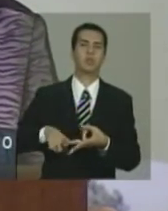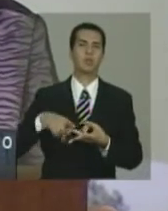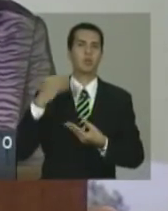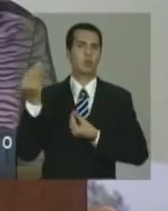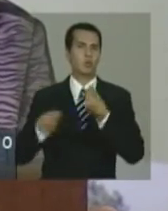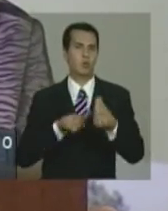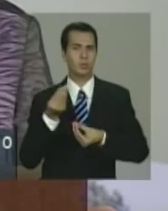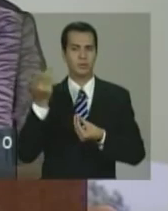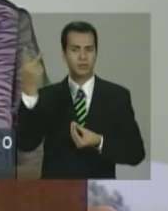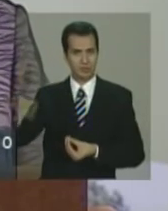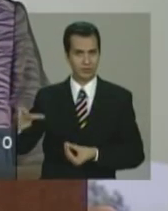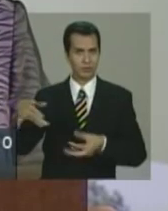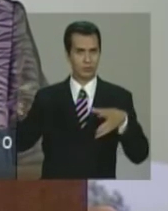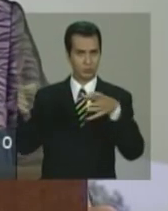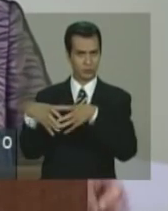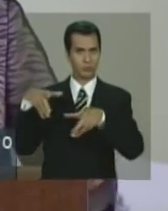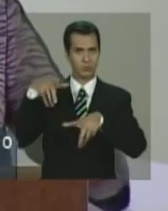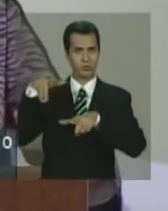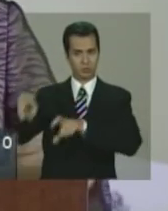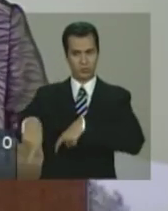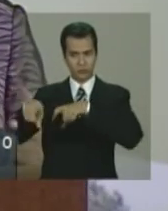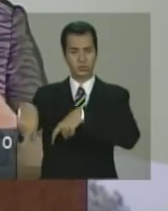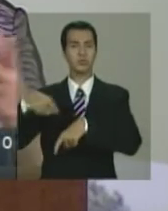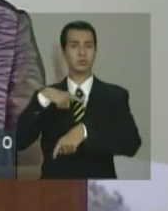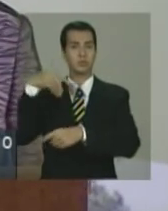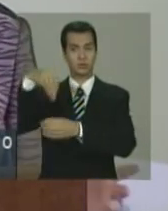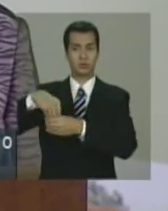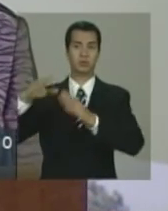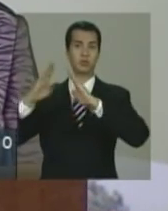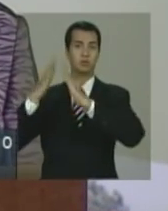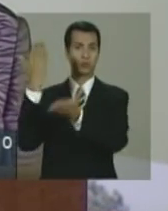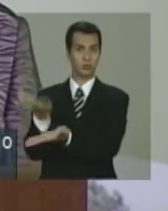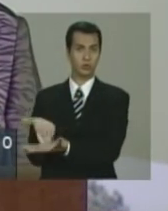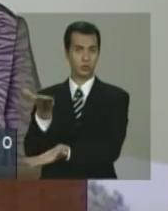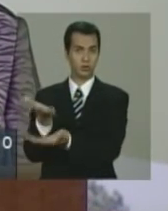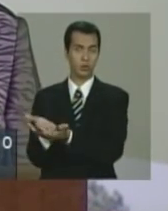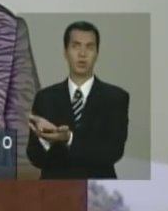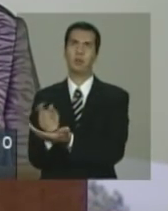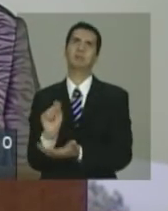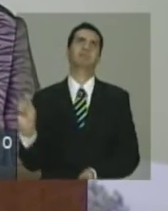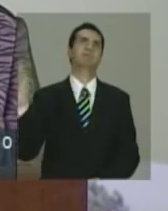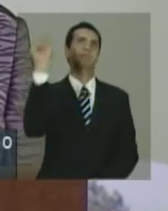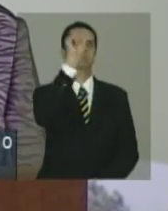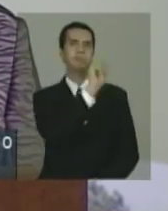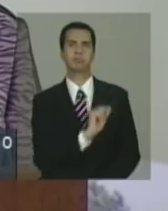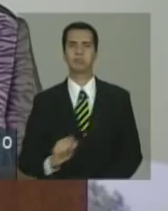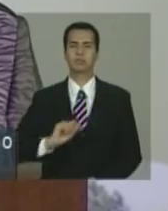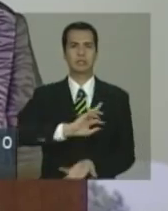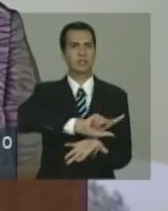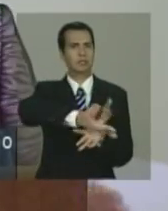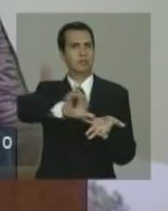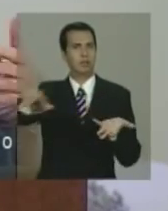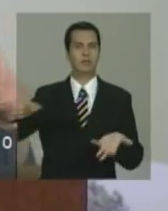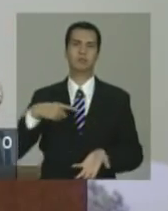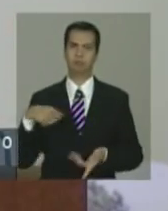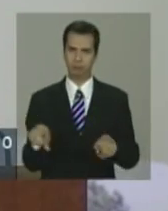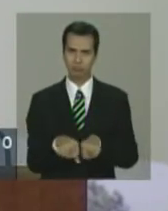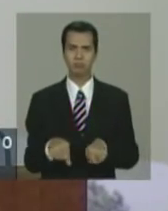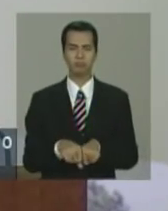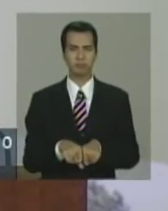pelas quais, inclusive, essas escolas se repartem pelos diferentes estados brasileiros.